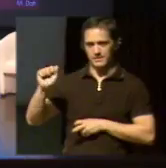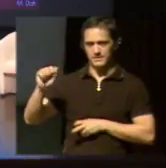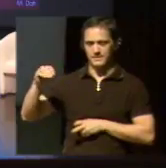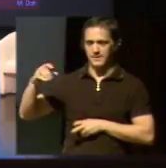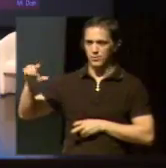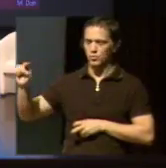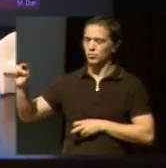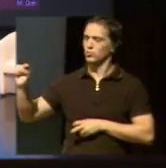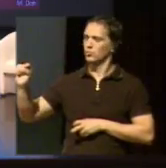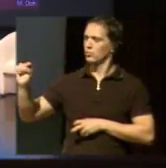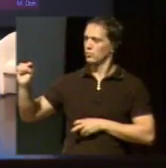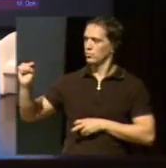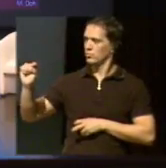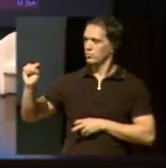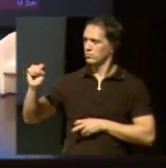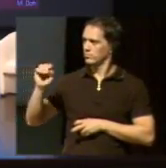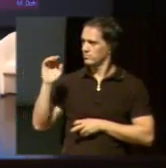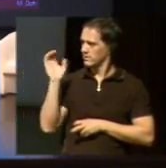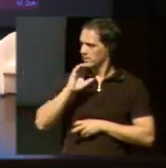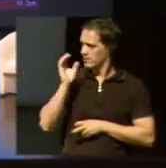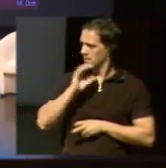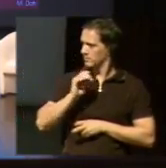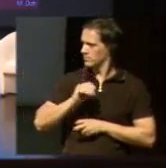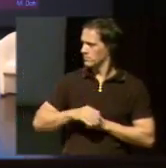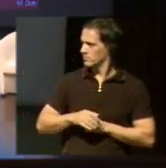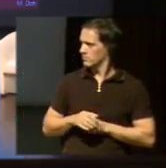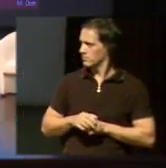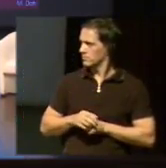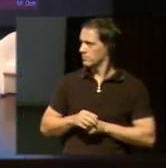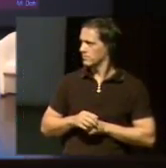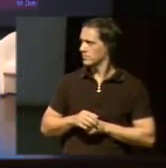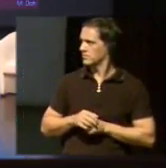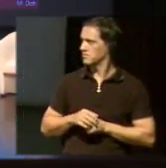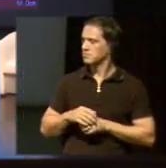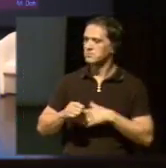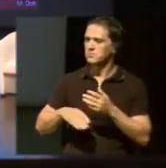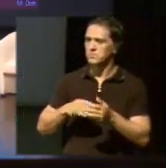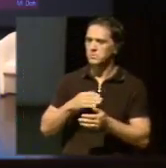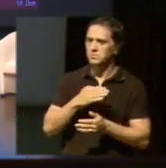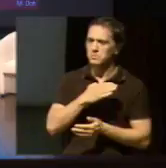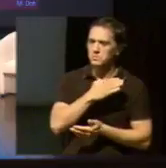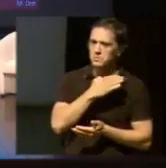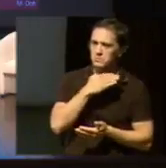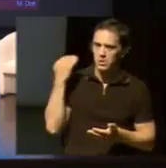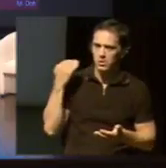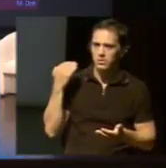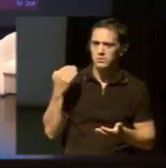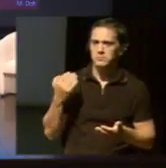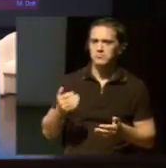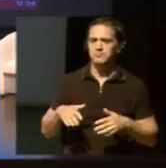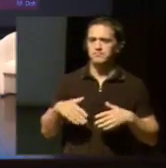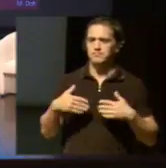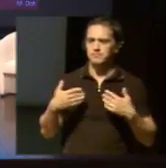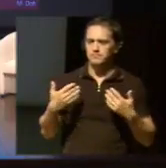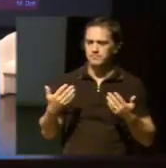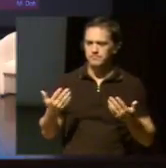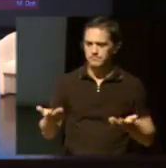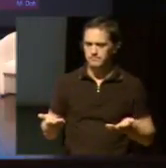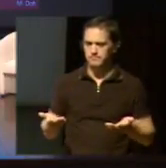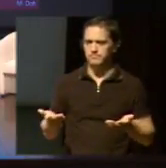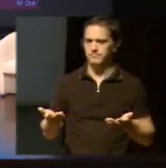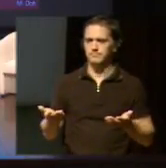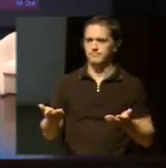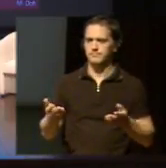acompanhar. Não é assim que as pessoas vão morrer e depois não haverá mais problema com o